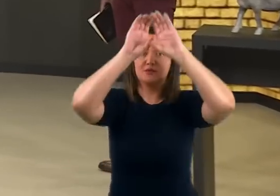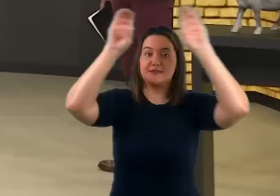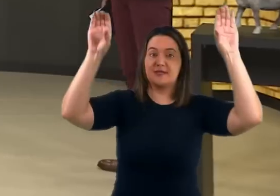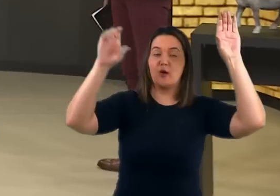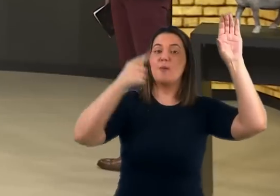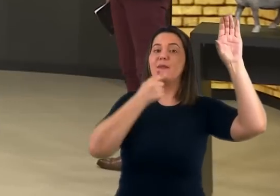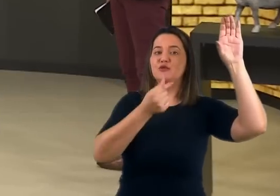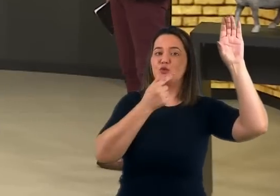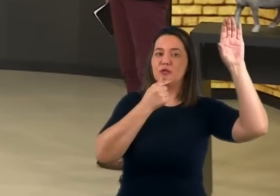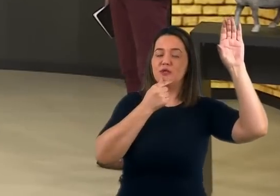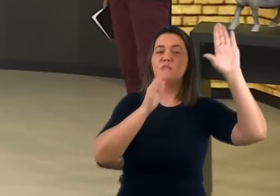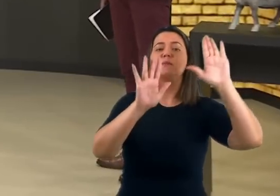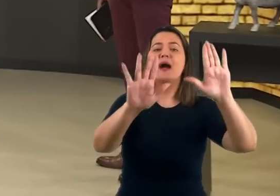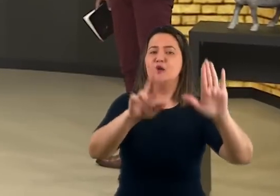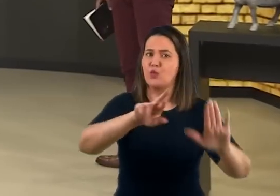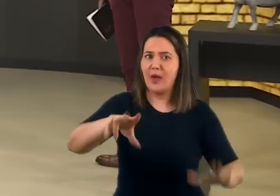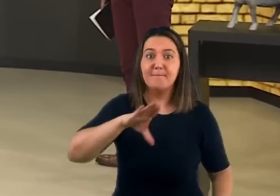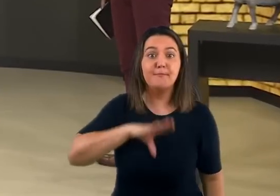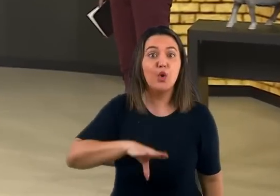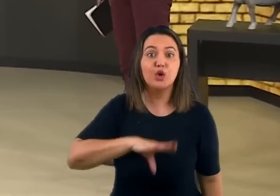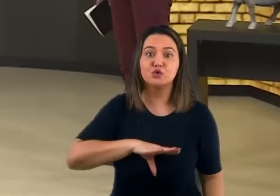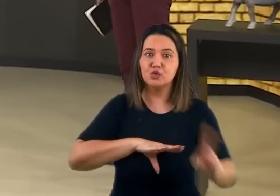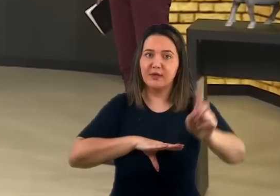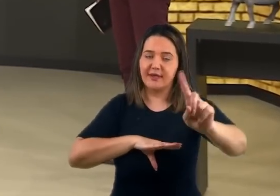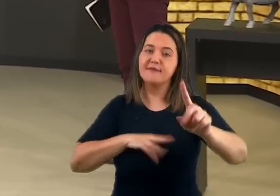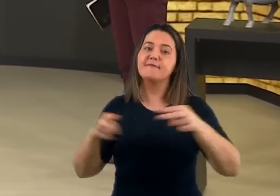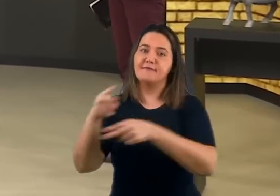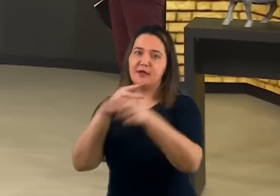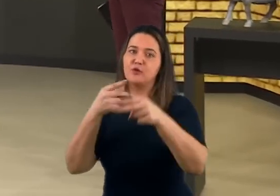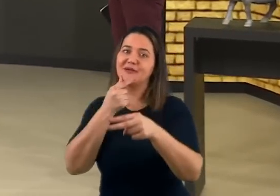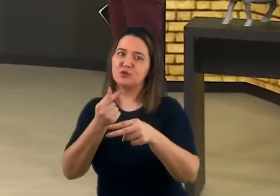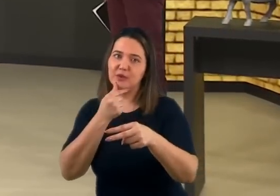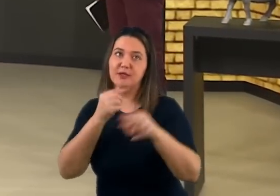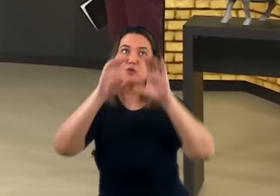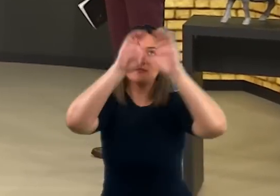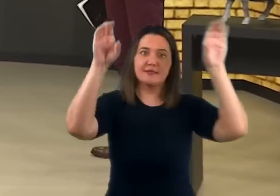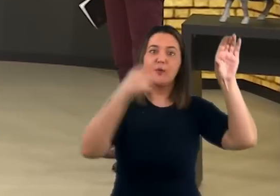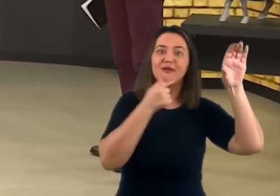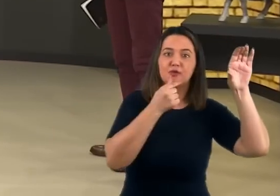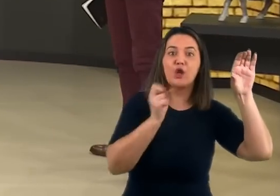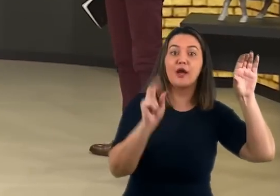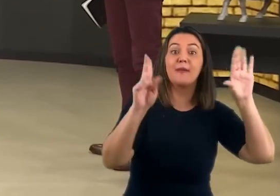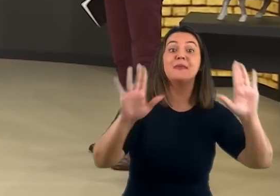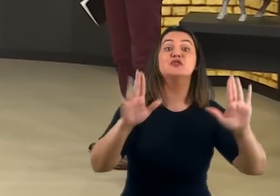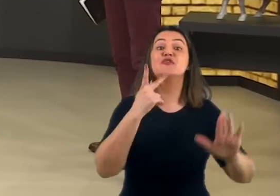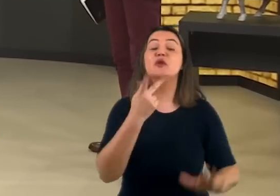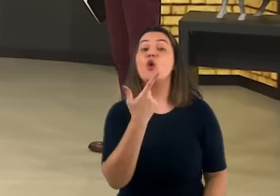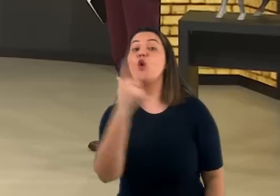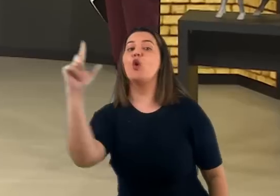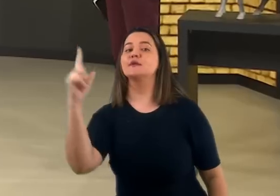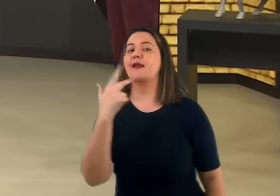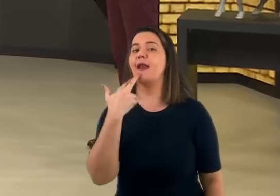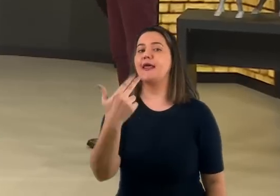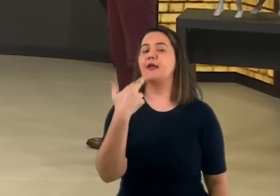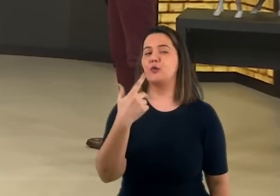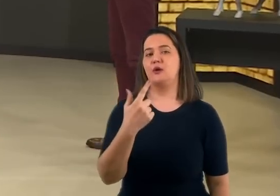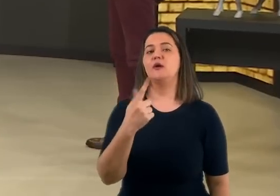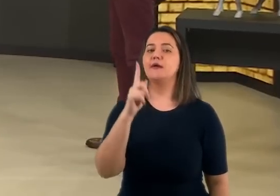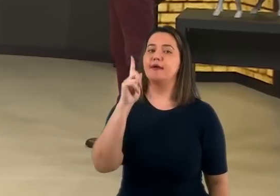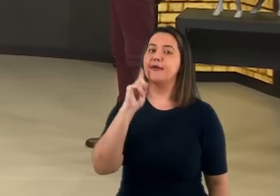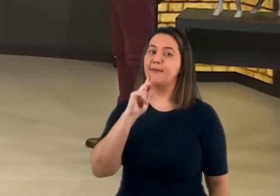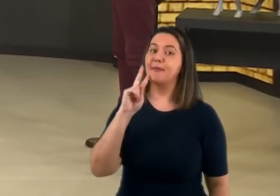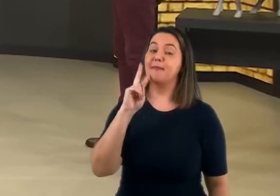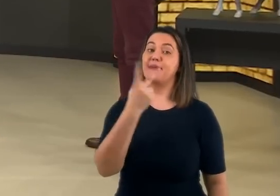sei que em português, ventos é masculino e céus também é masculino, mas eu estou falando da língua original, não do português.